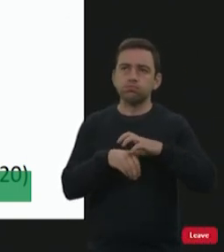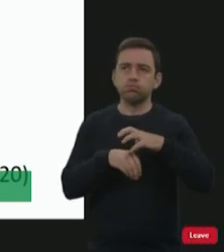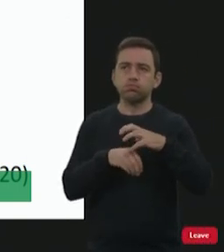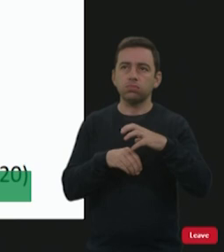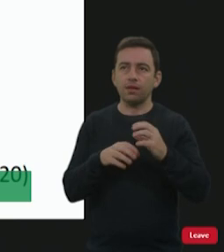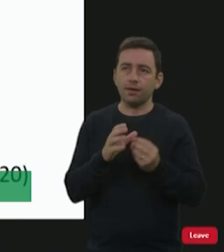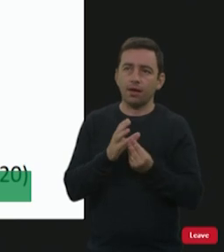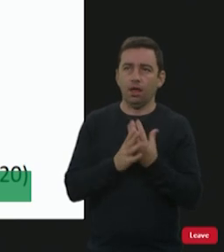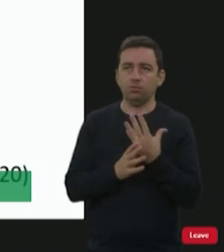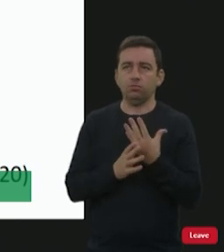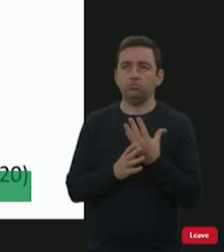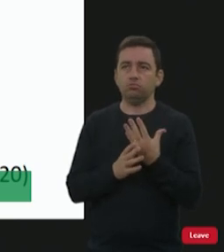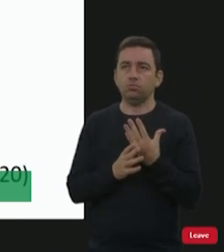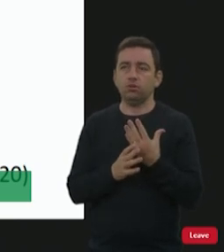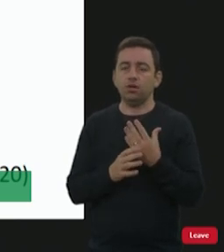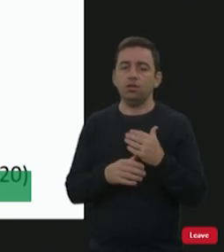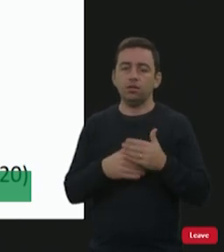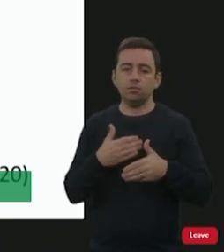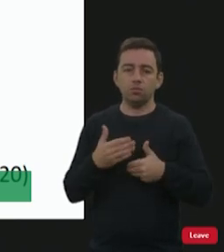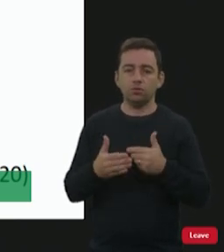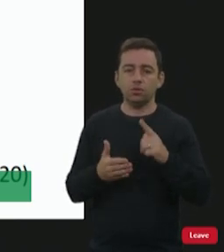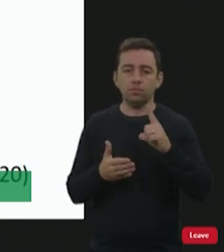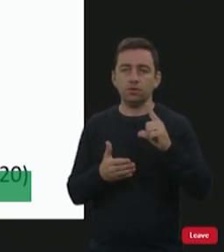baixa produção de.